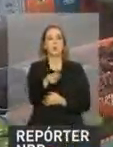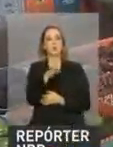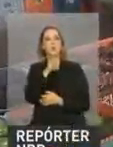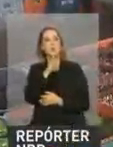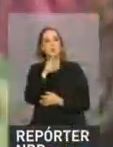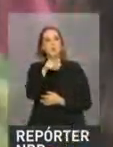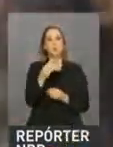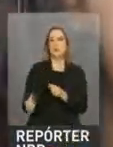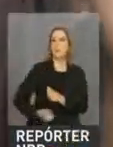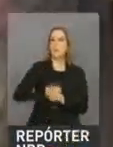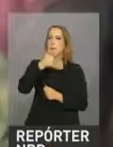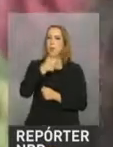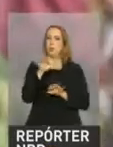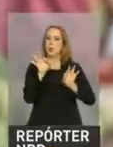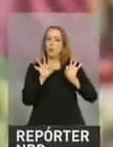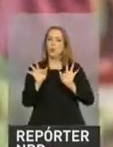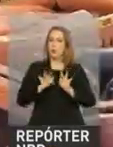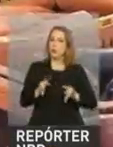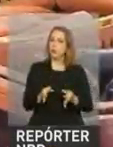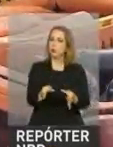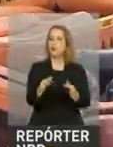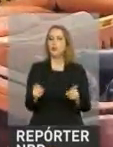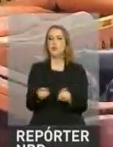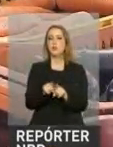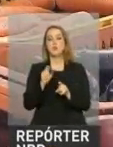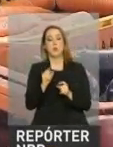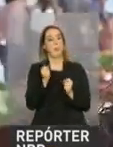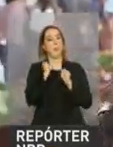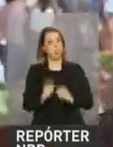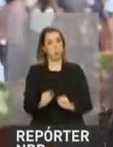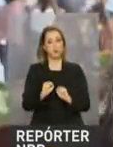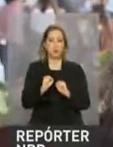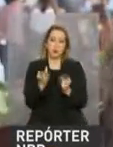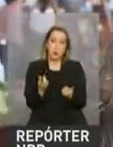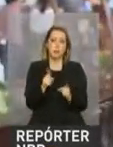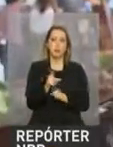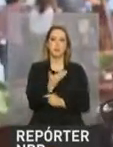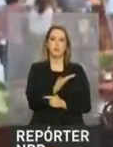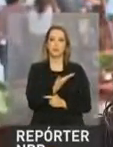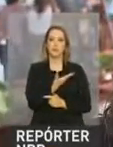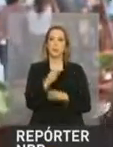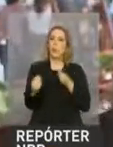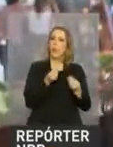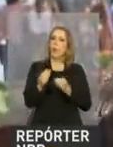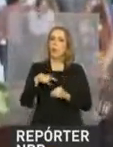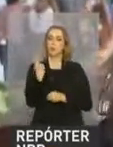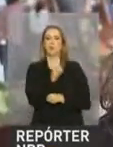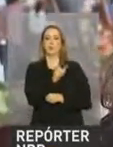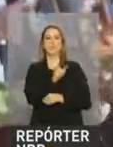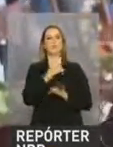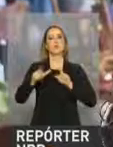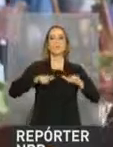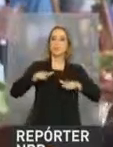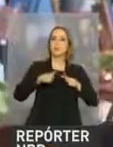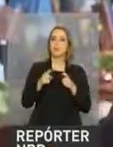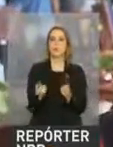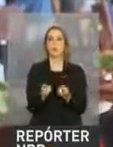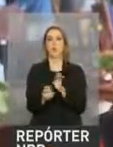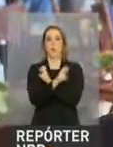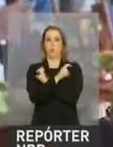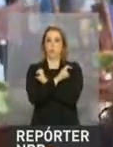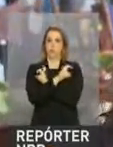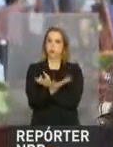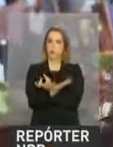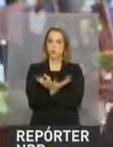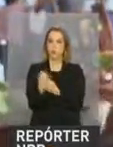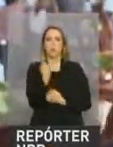as melhores técnicas de cultivo e o que se pode ou não fazer como funciona a nossa o controle do agrotóxico né